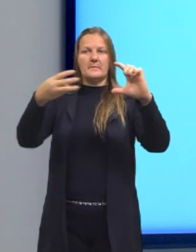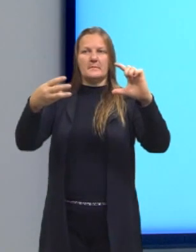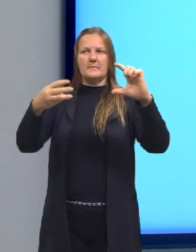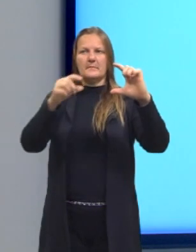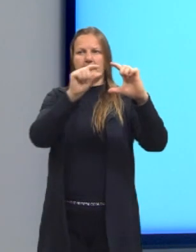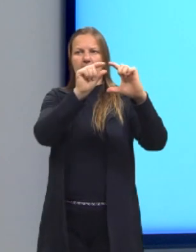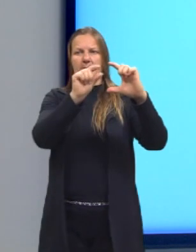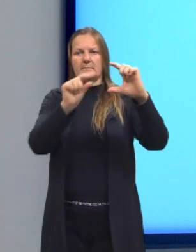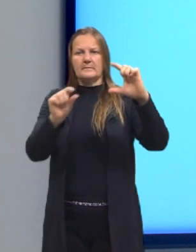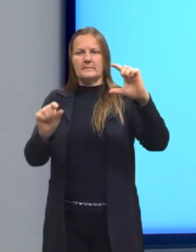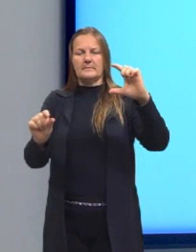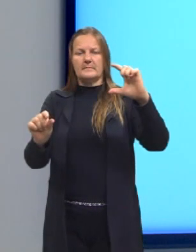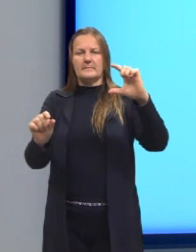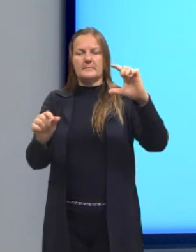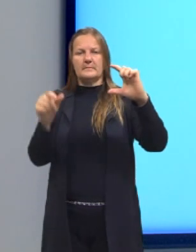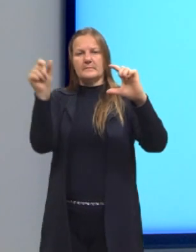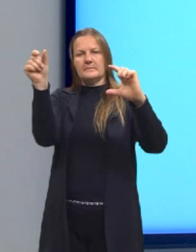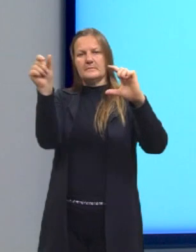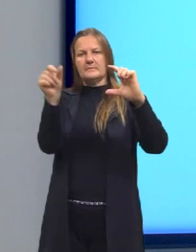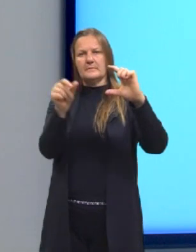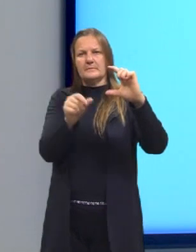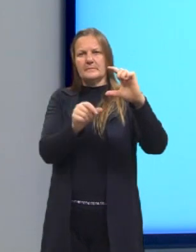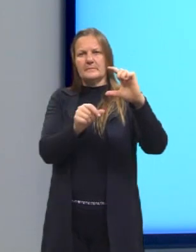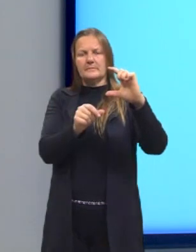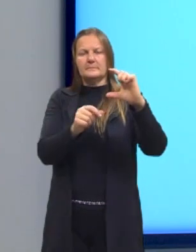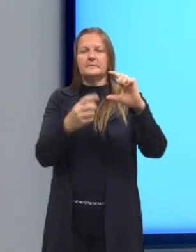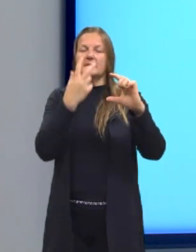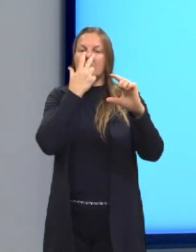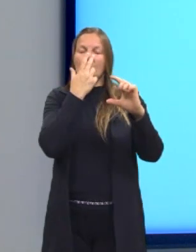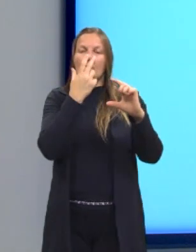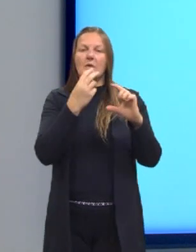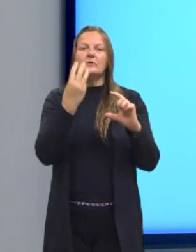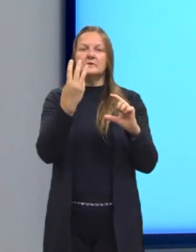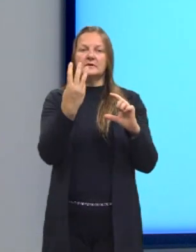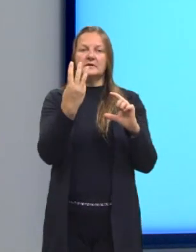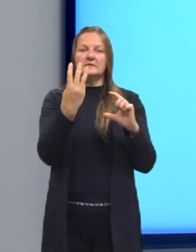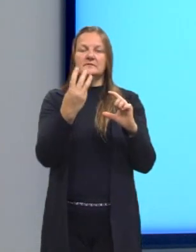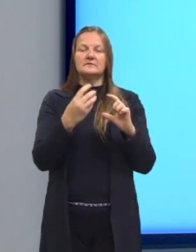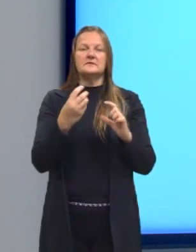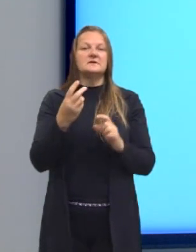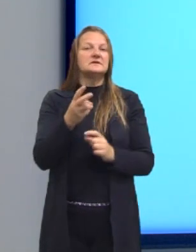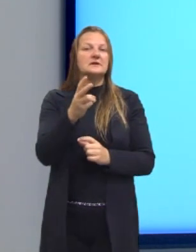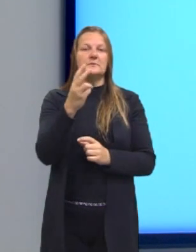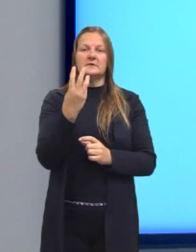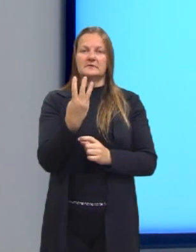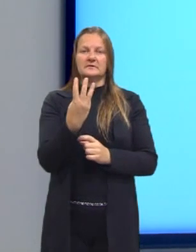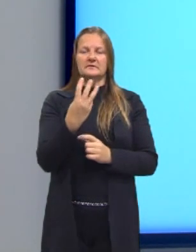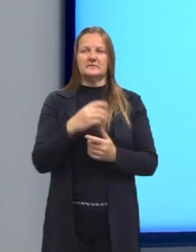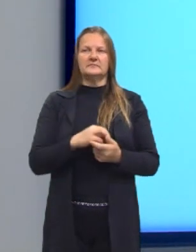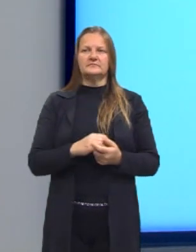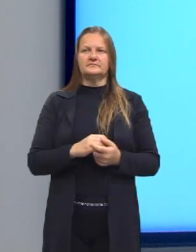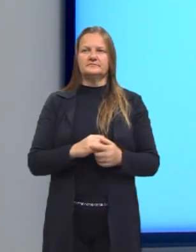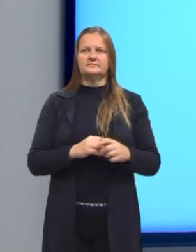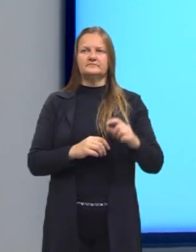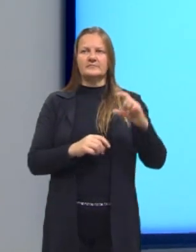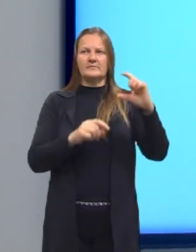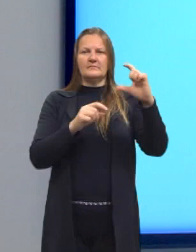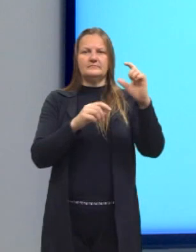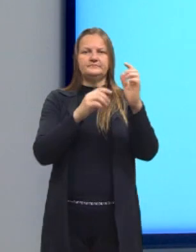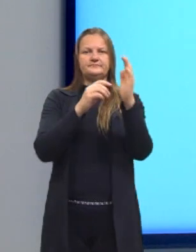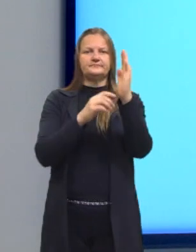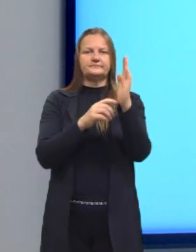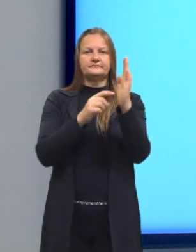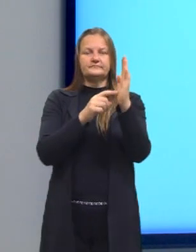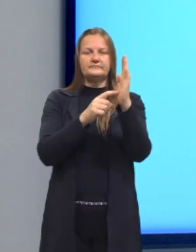tanto a principal quanto secundária vai ser composta ele por três elementos né então a diagonal principal é